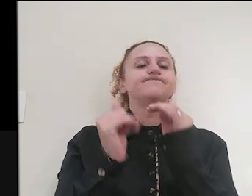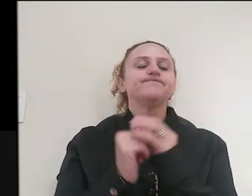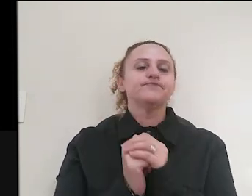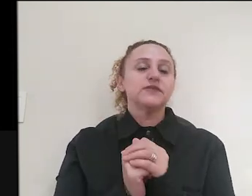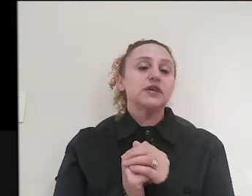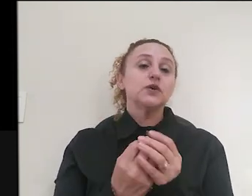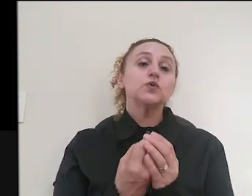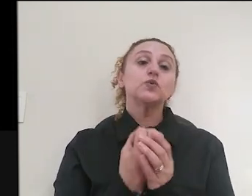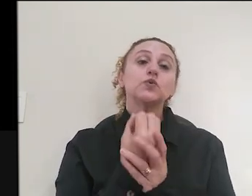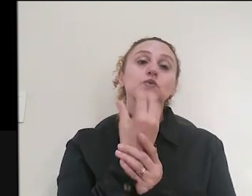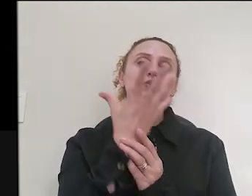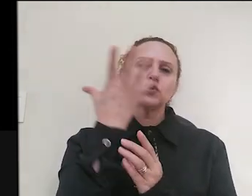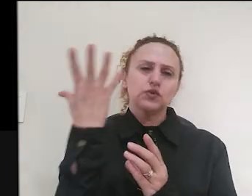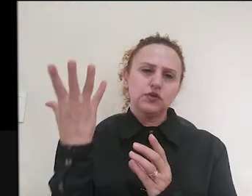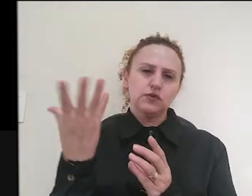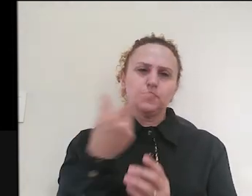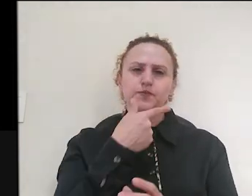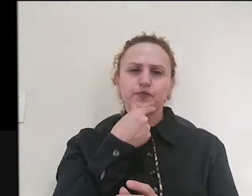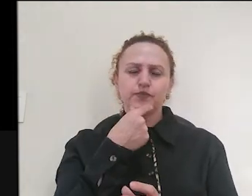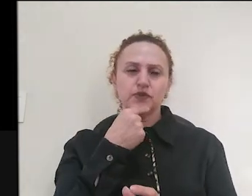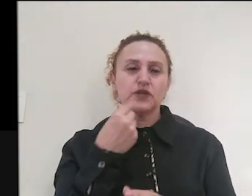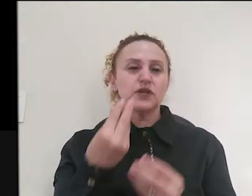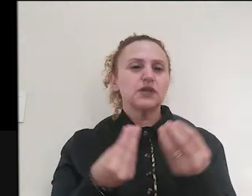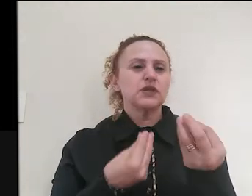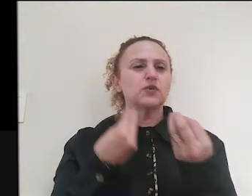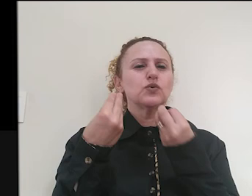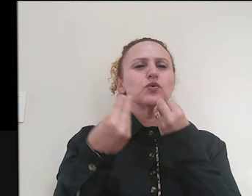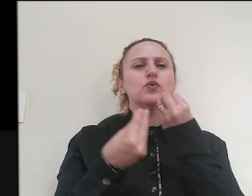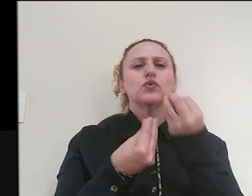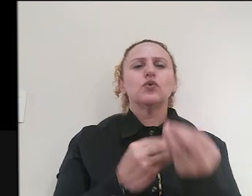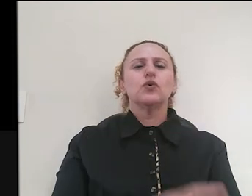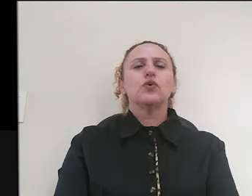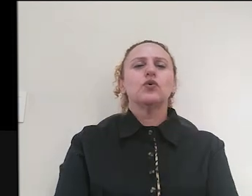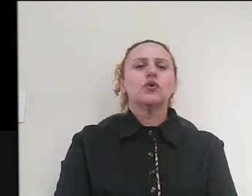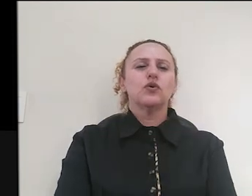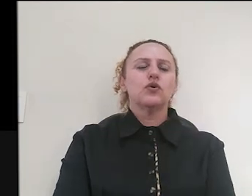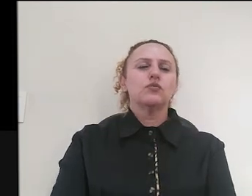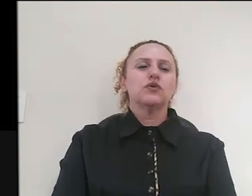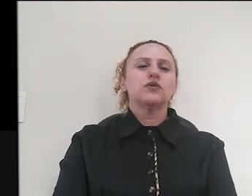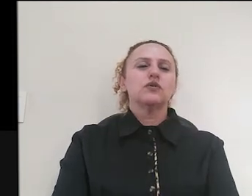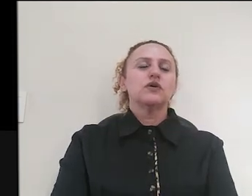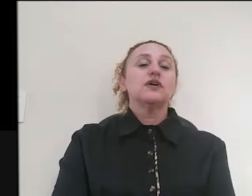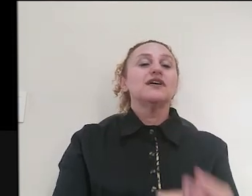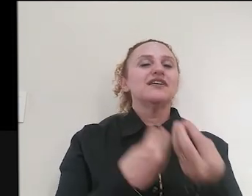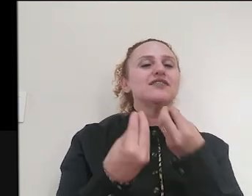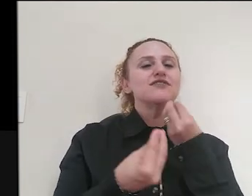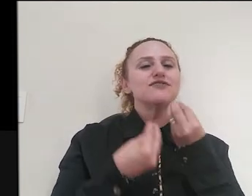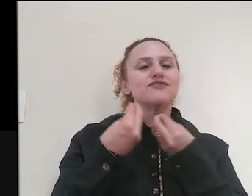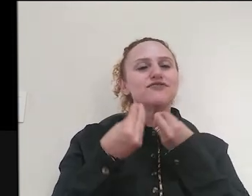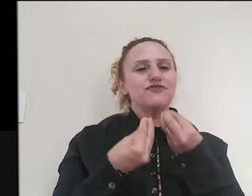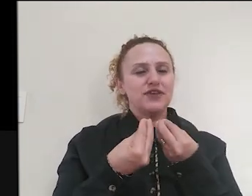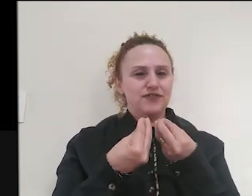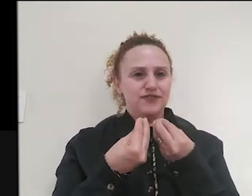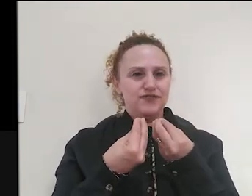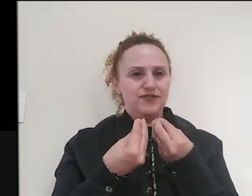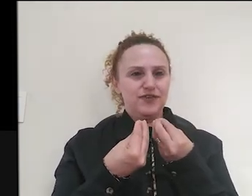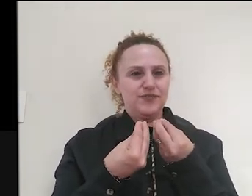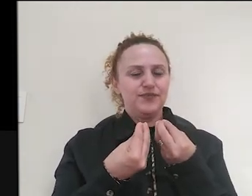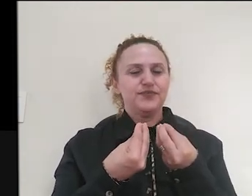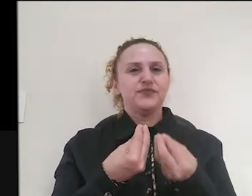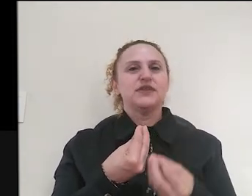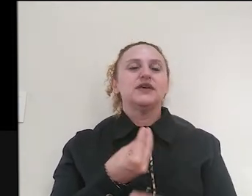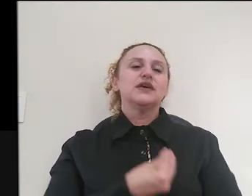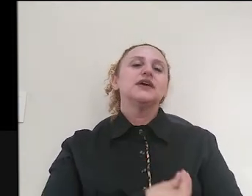a natureza é um templo onde vivem os pilares. Então, você aproxima o que é natural do que é artificial, do que é construído pelo